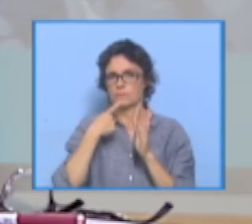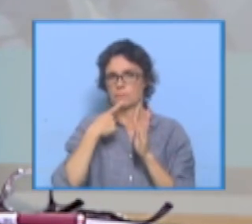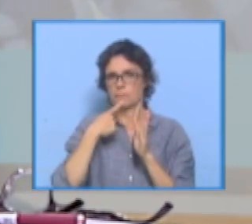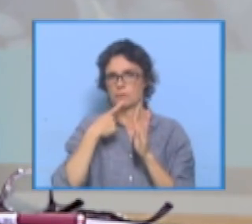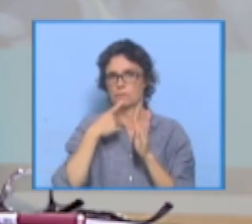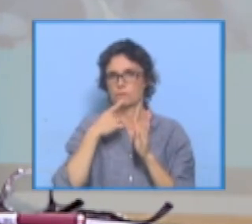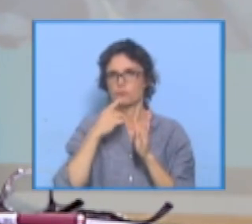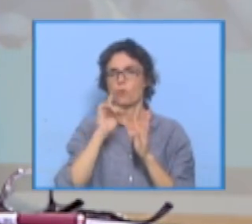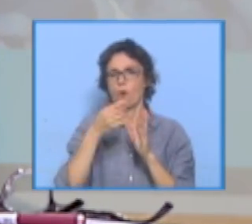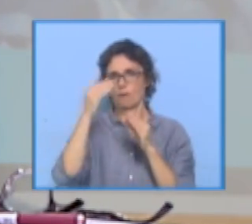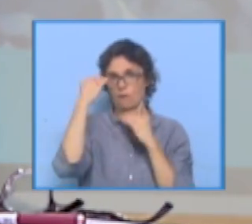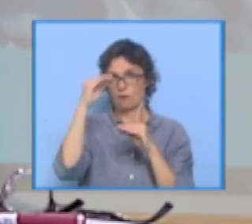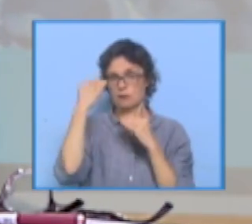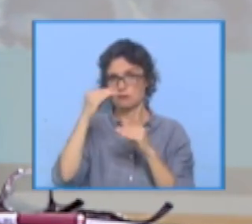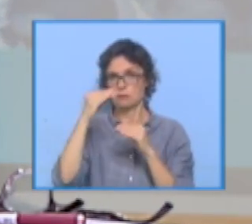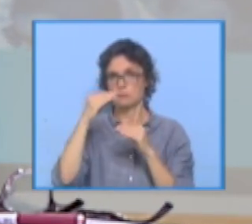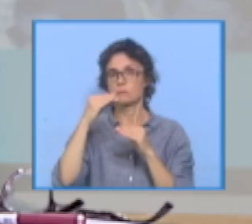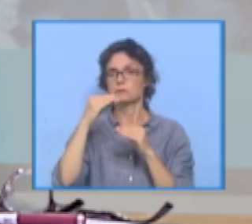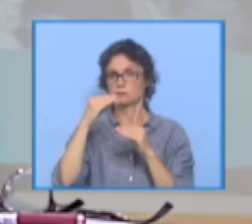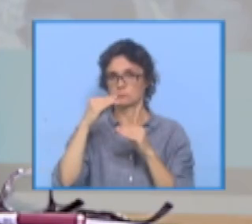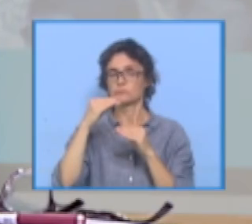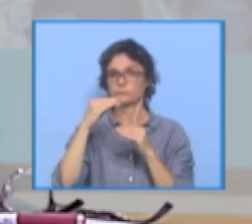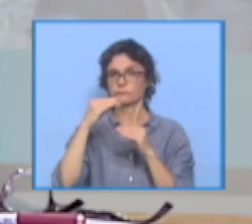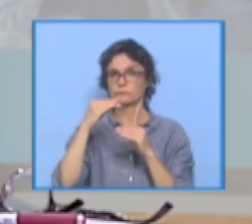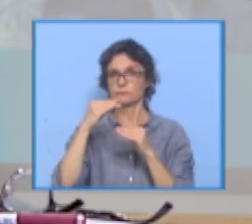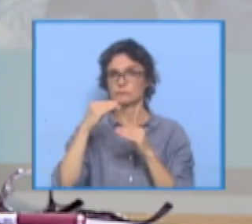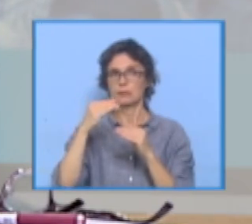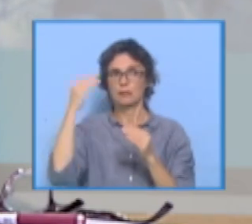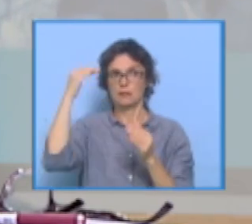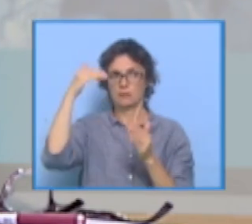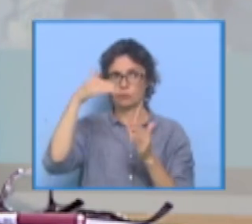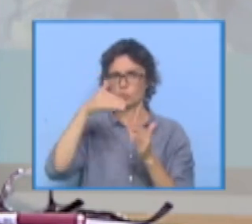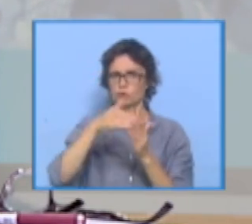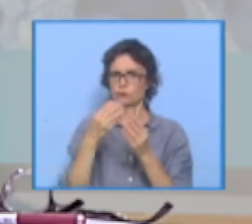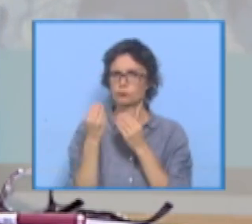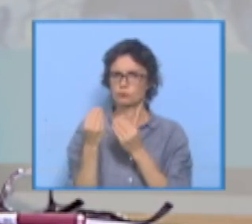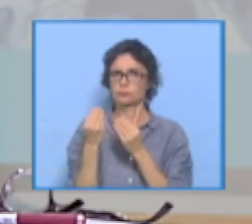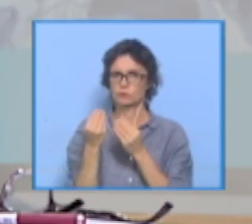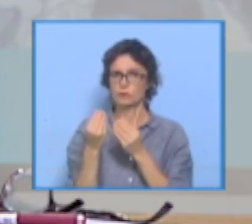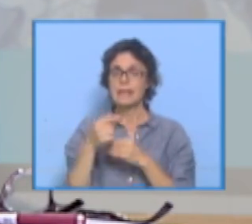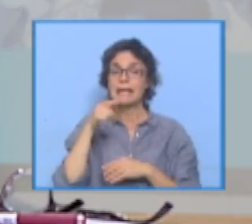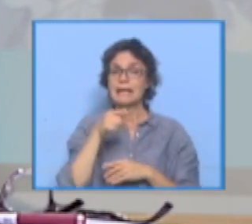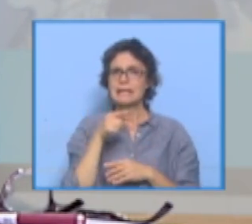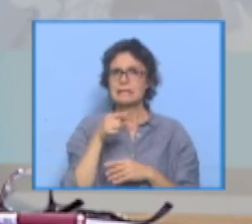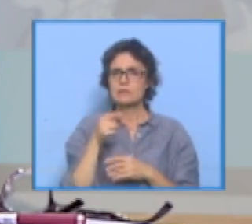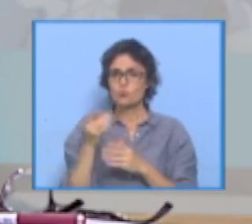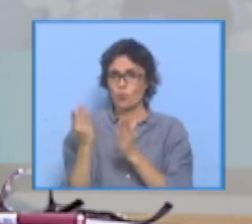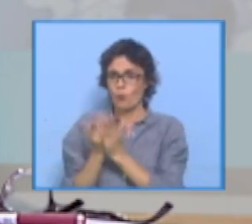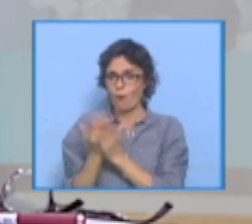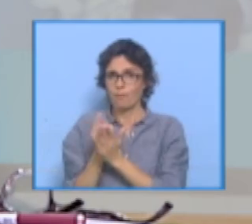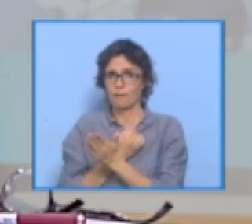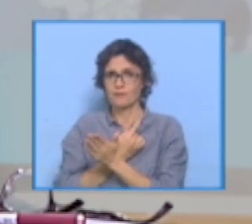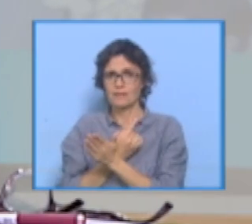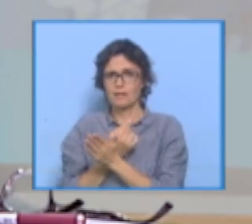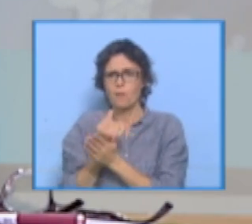resultados de excelência, neste caso em Sernás, não é? Portanto, acabou uma dessas, e que era um dos pouquíssimos colégios que ainda